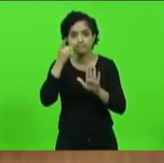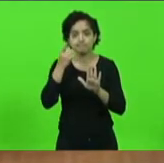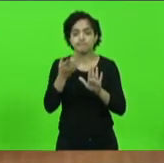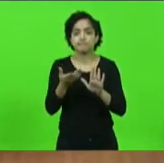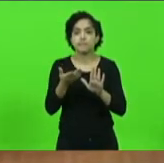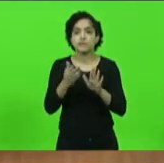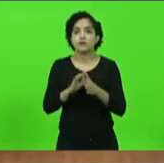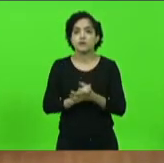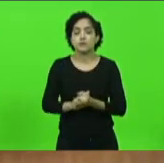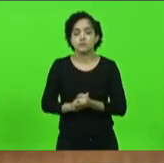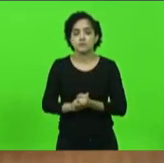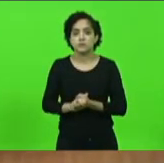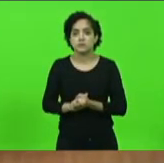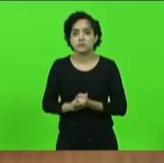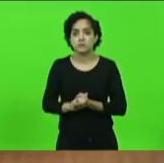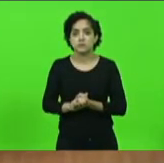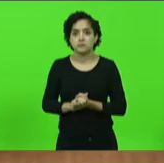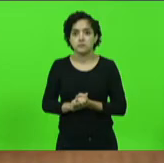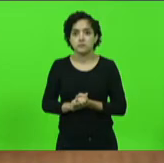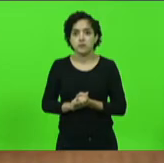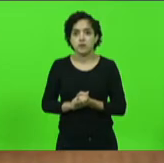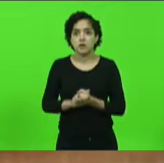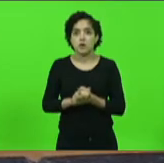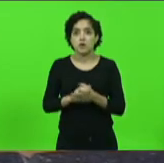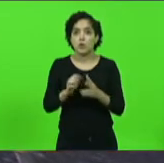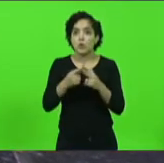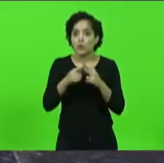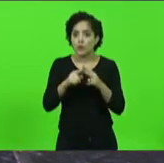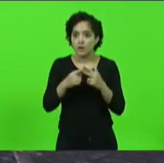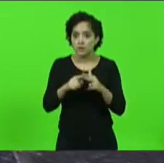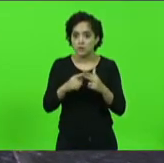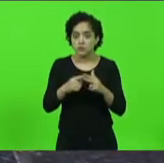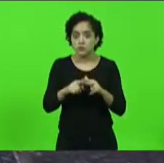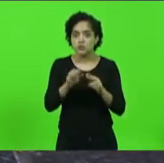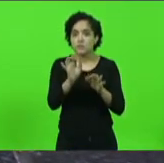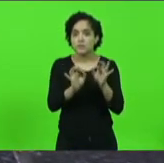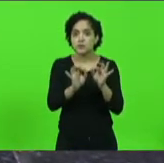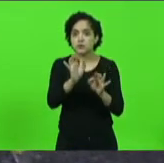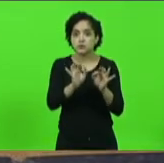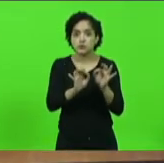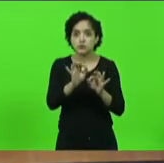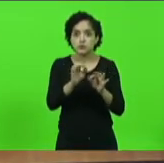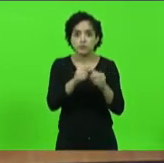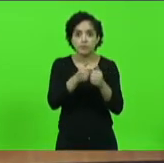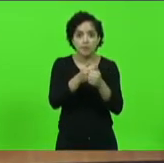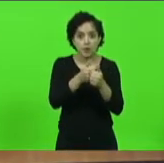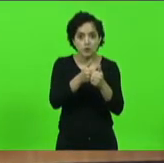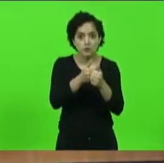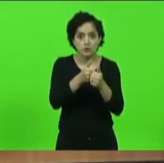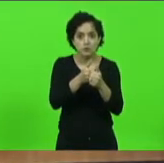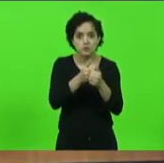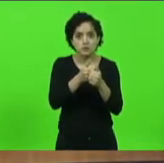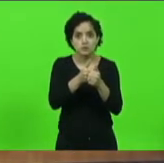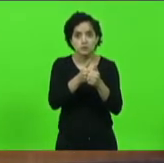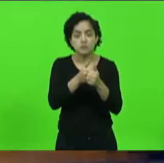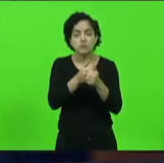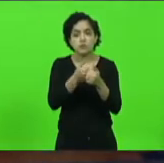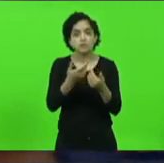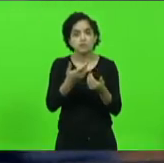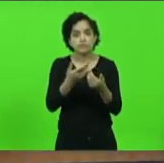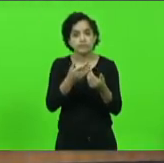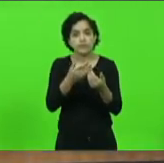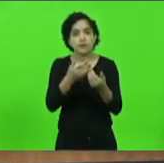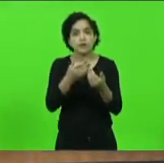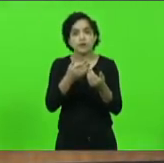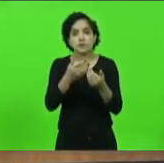que o reajuste mais justo é aquele que aproxima os salários, porque cumpre a